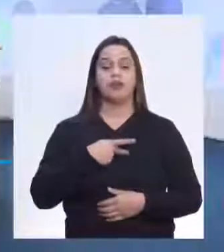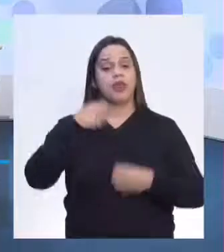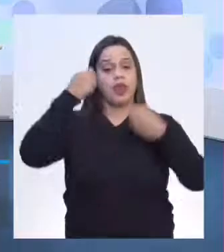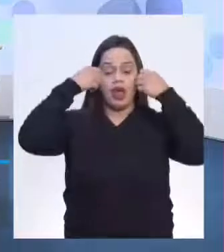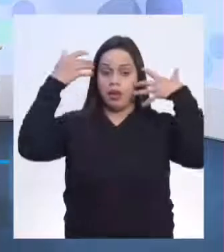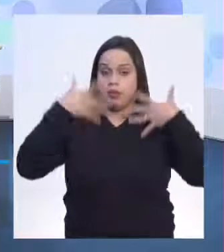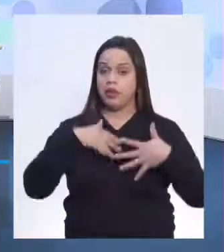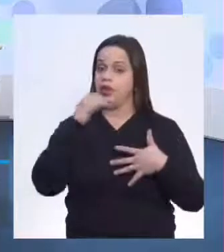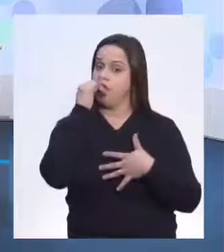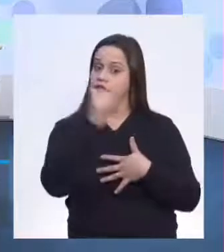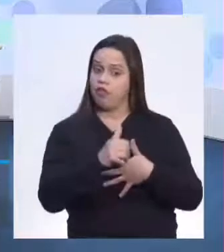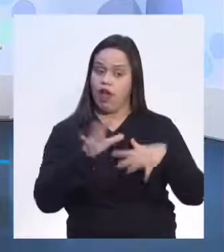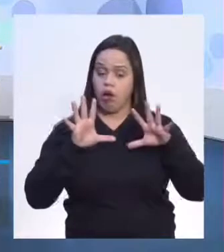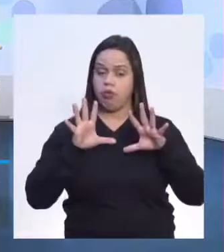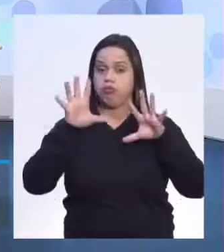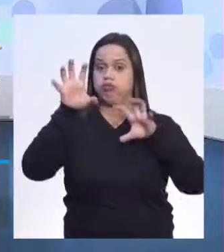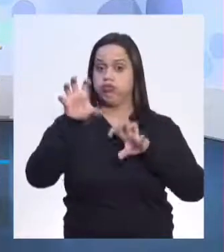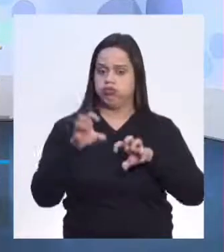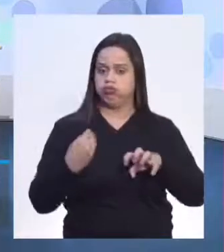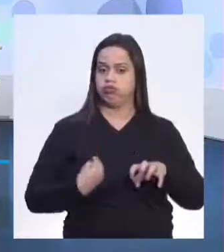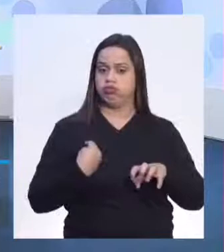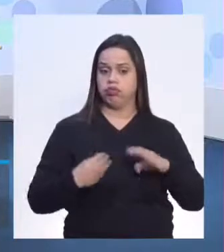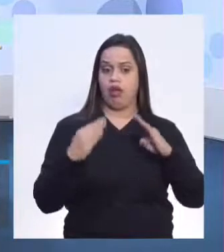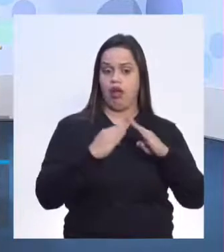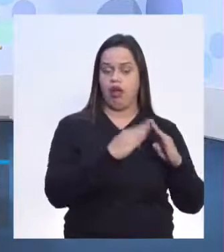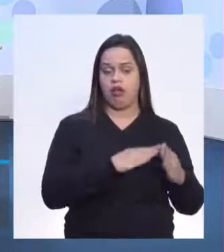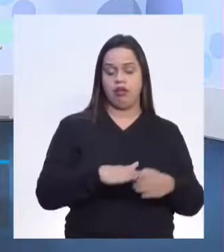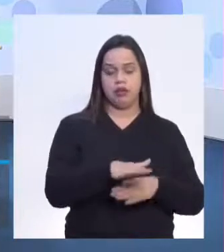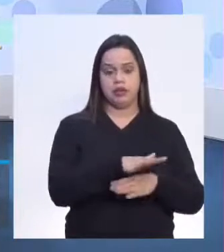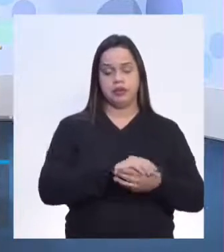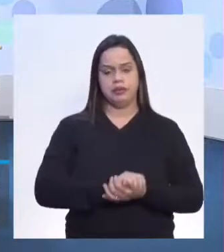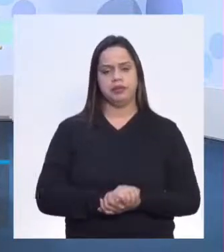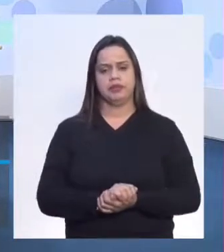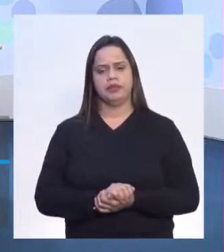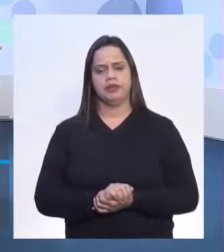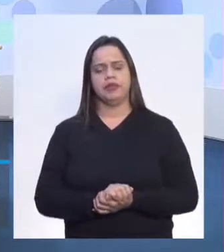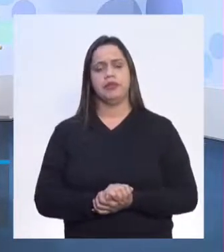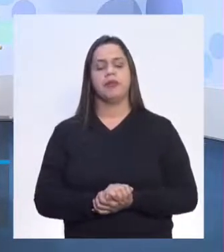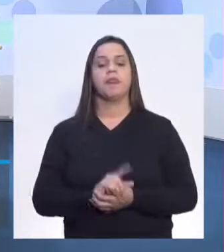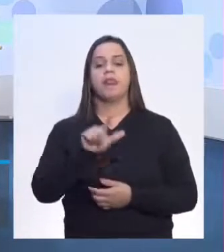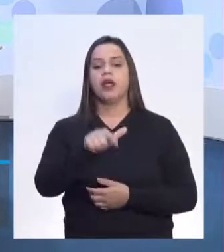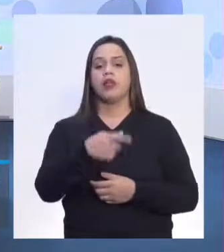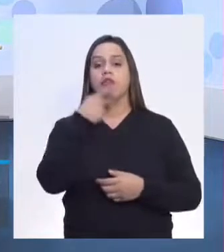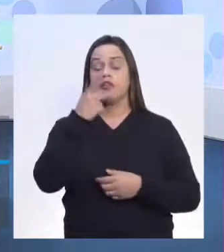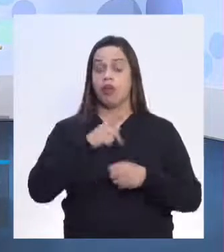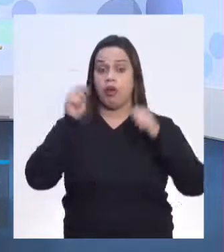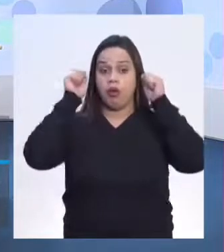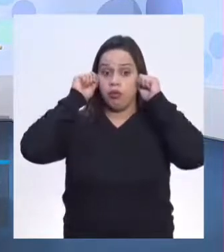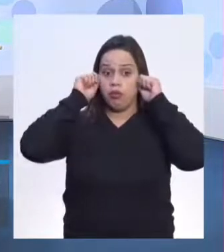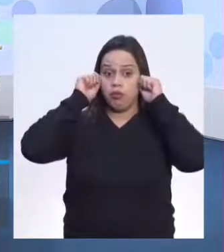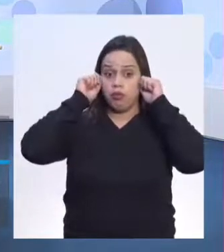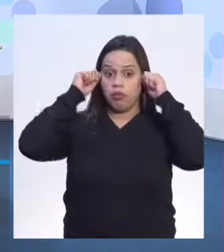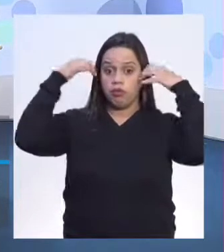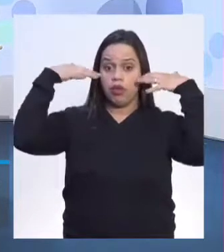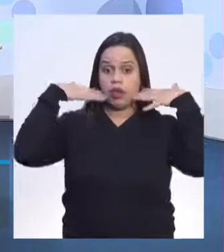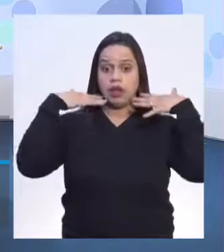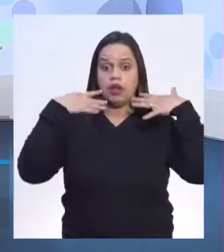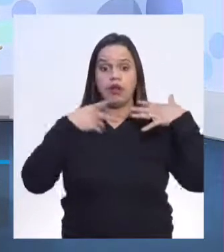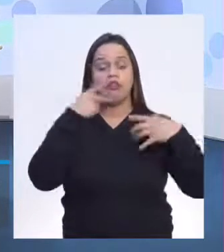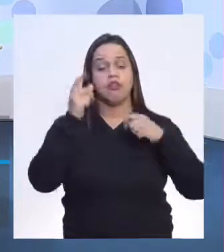seus aposentos por aqui. Uhum. Emília, essa foi a Giovana e a Sim. Juliana. Emília disse que os aposentos do